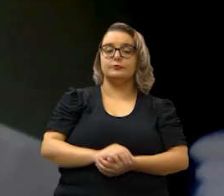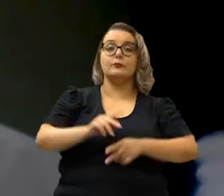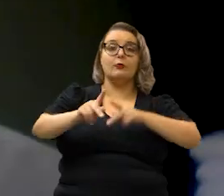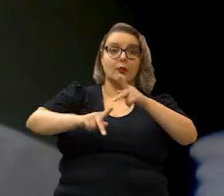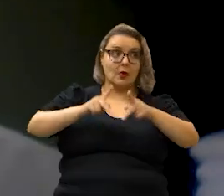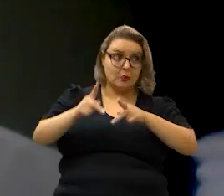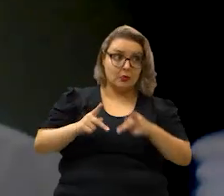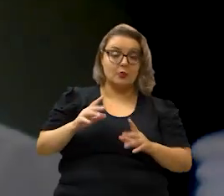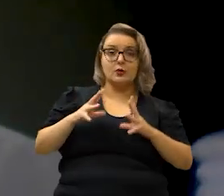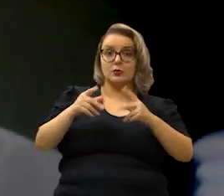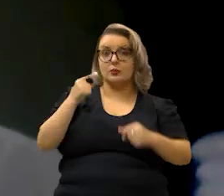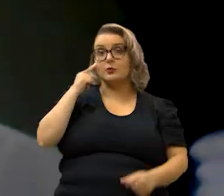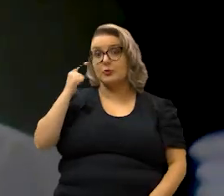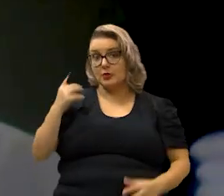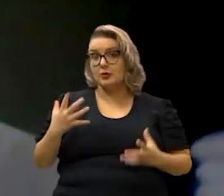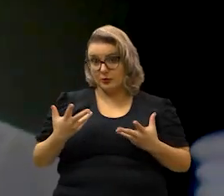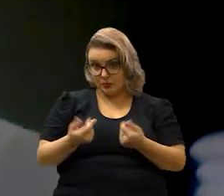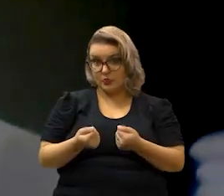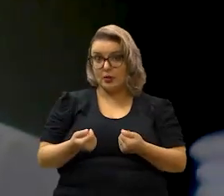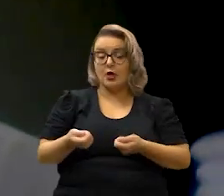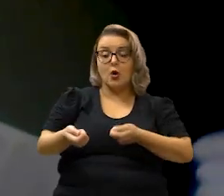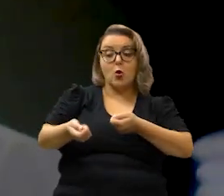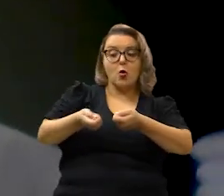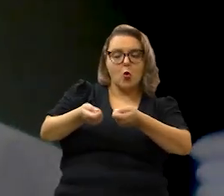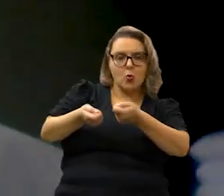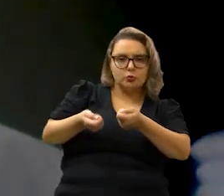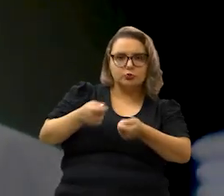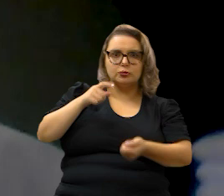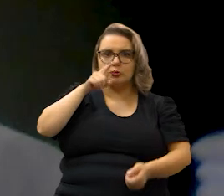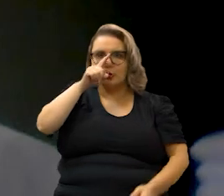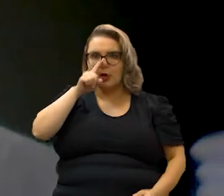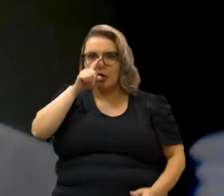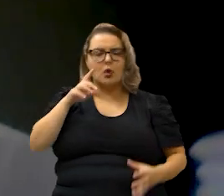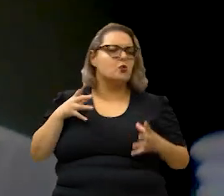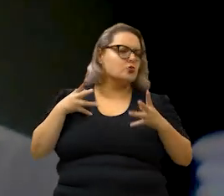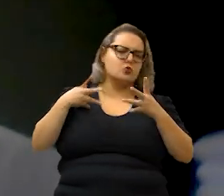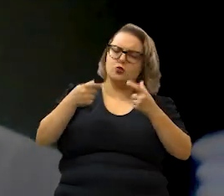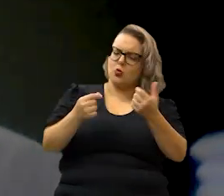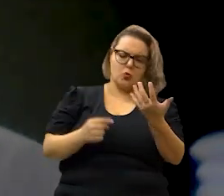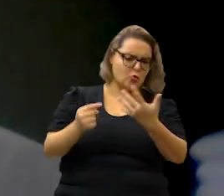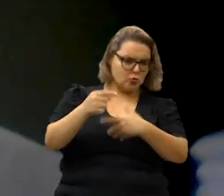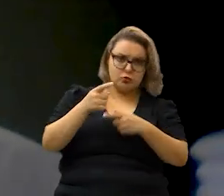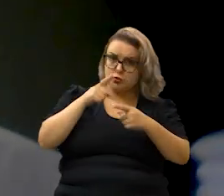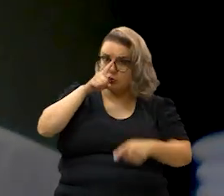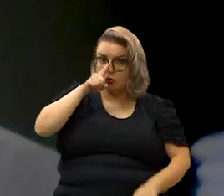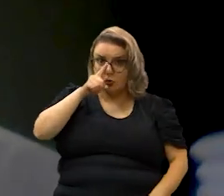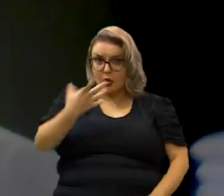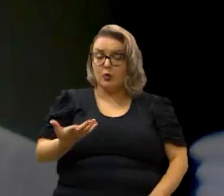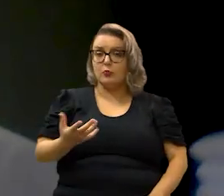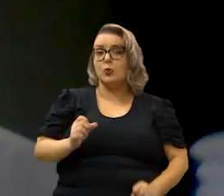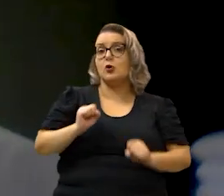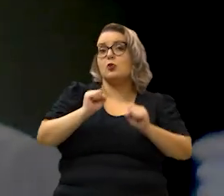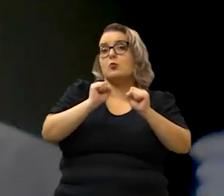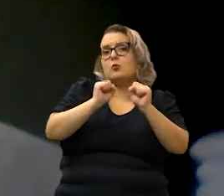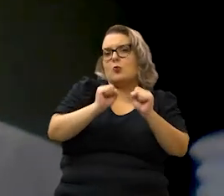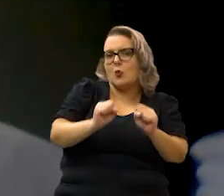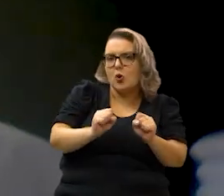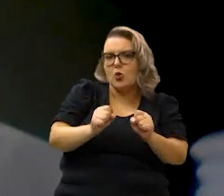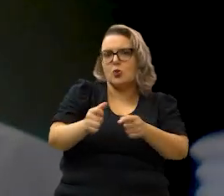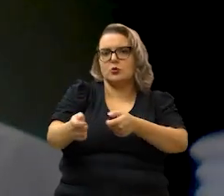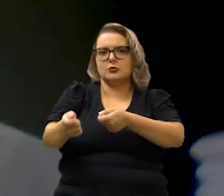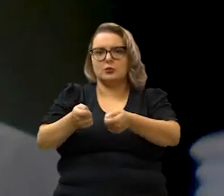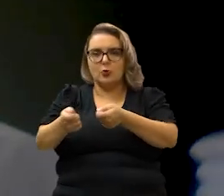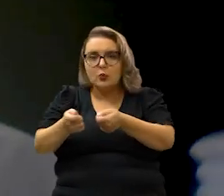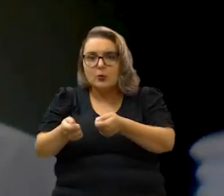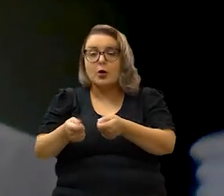Para a população em geral, é controlar fatores de risco. Todos os fatores de risco passíveis